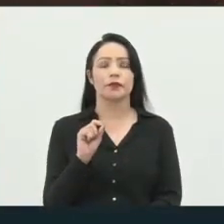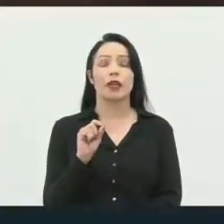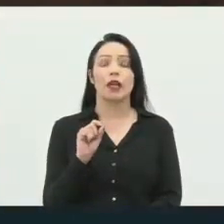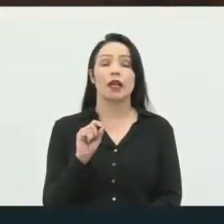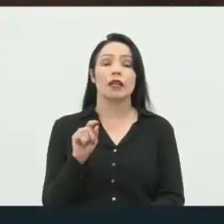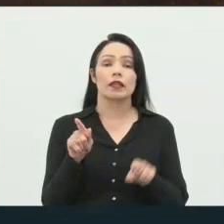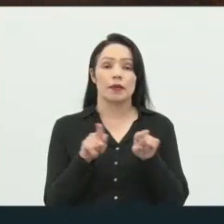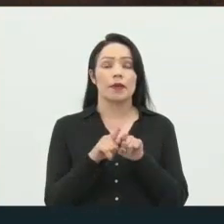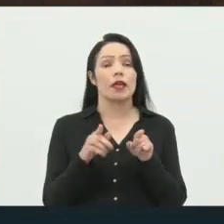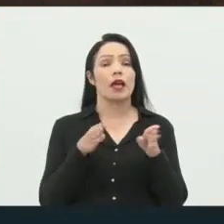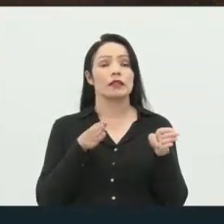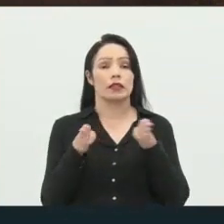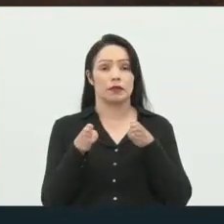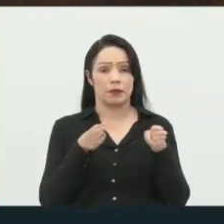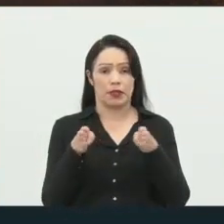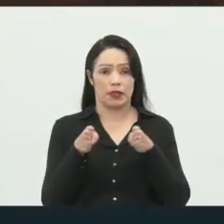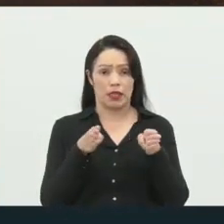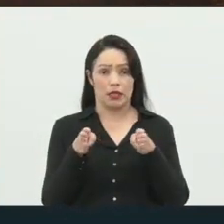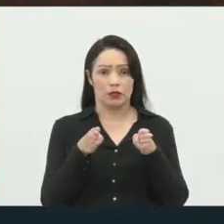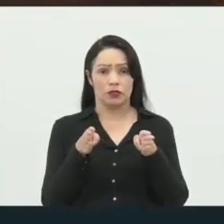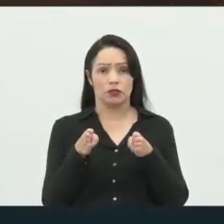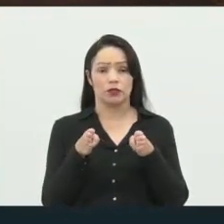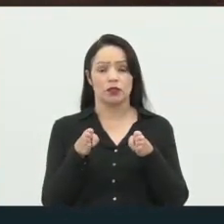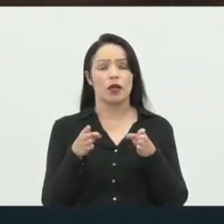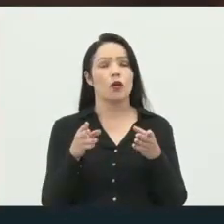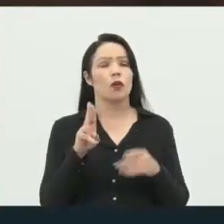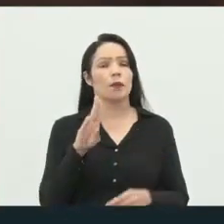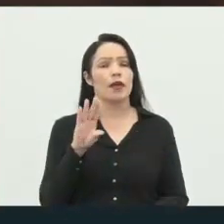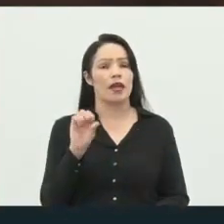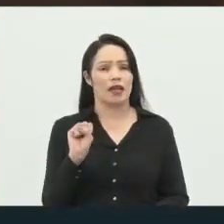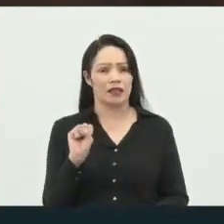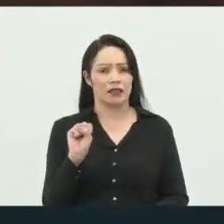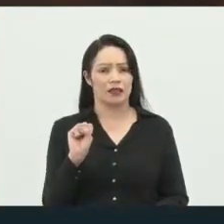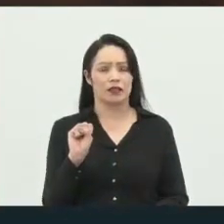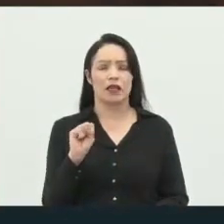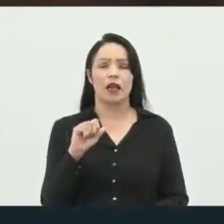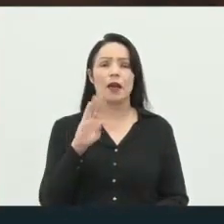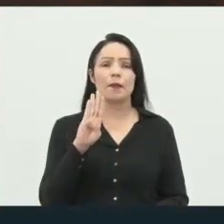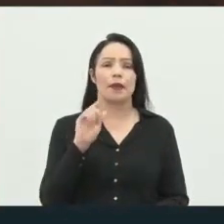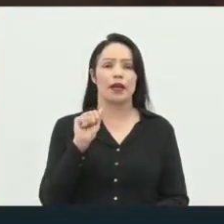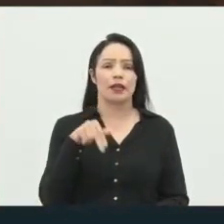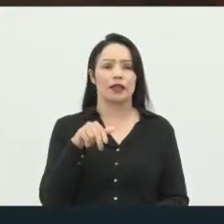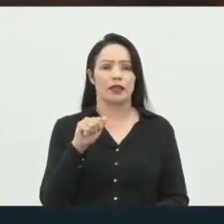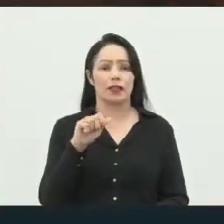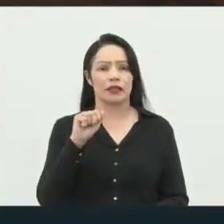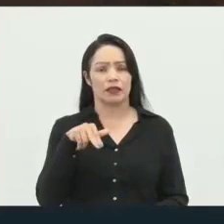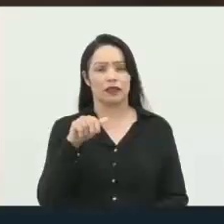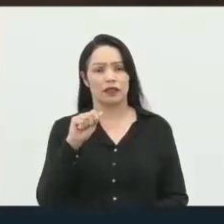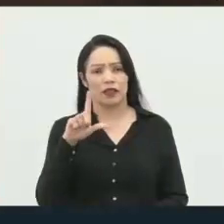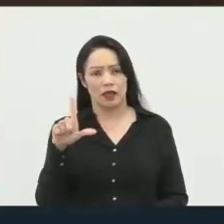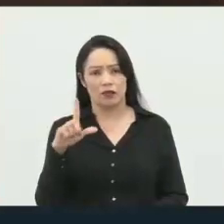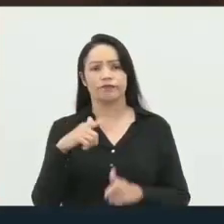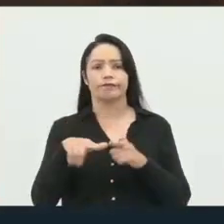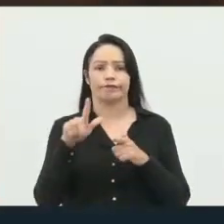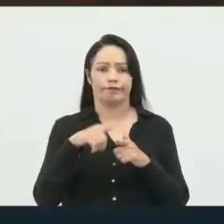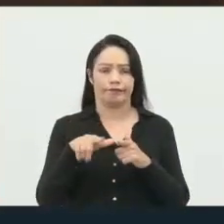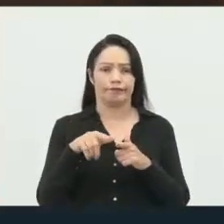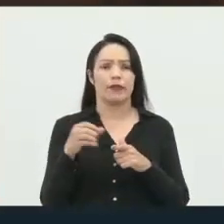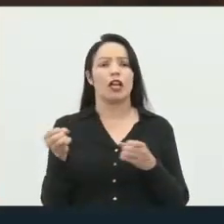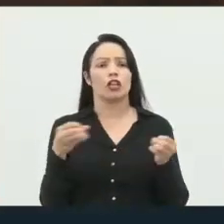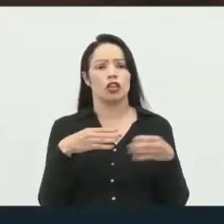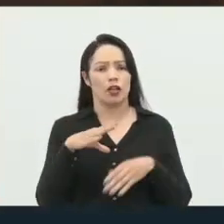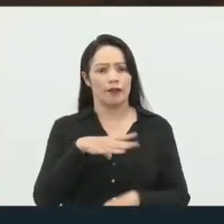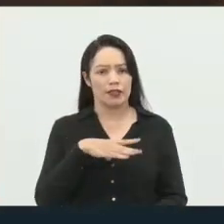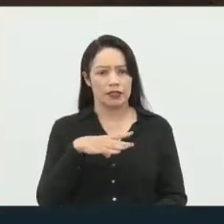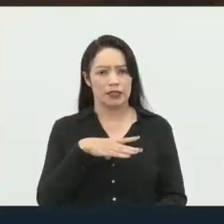vereadores Olha a UBS do Bananal tem problemas a UBS da nova cidade também tem